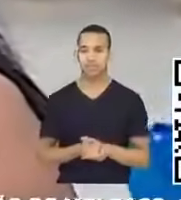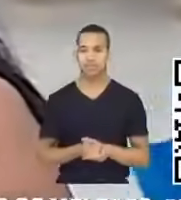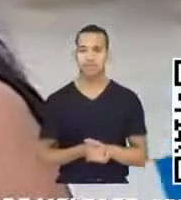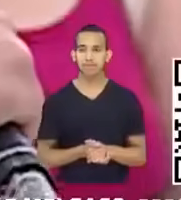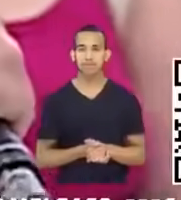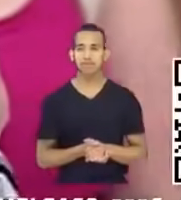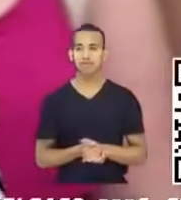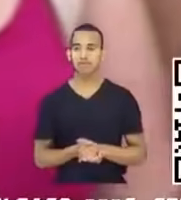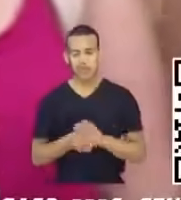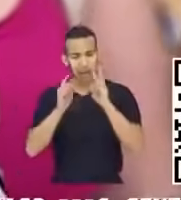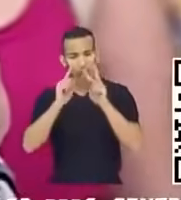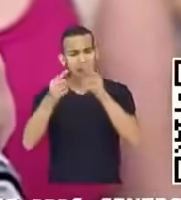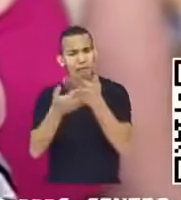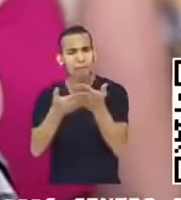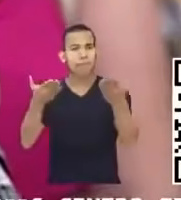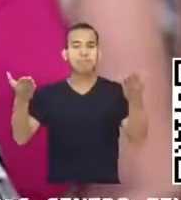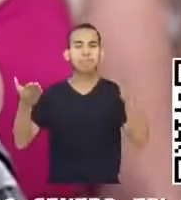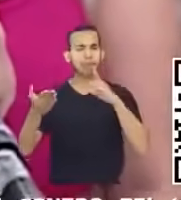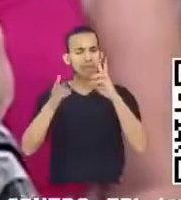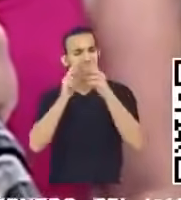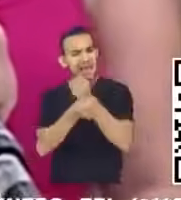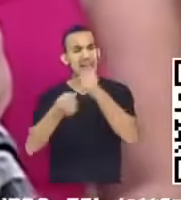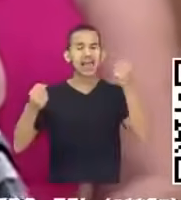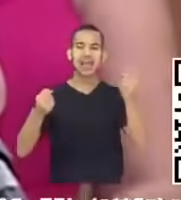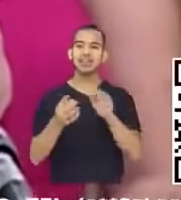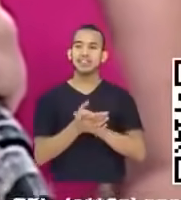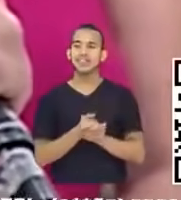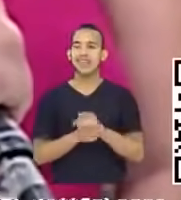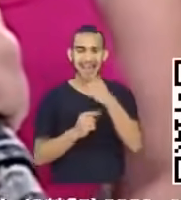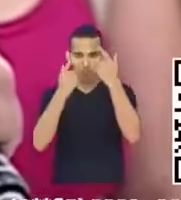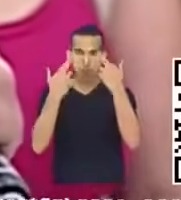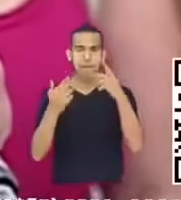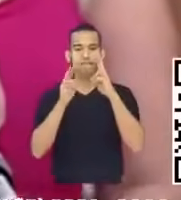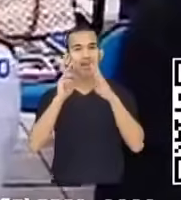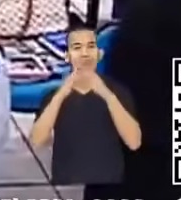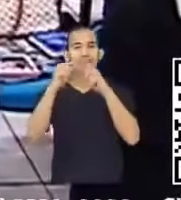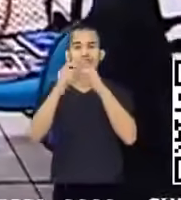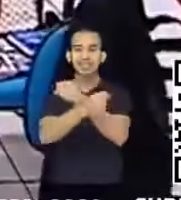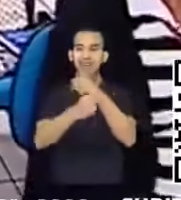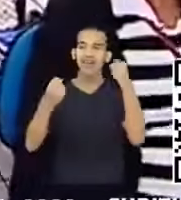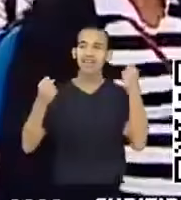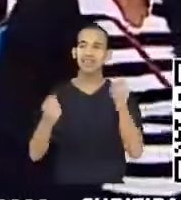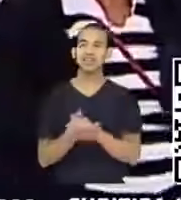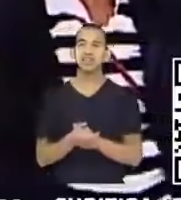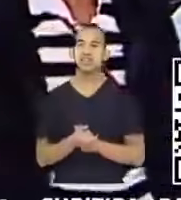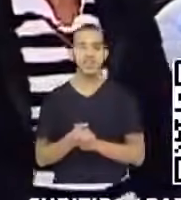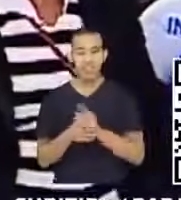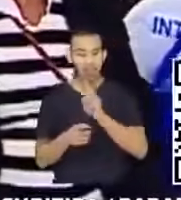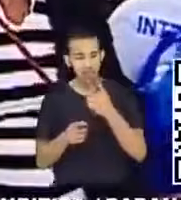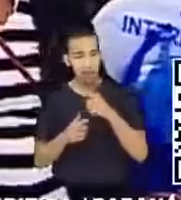e quando olhou assustado Então eu queria é normal ver igreja tamanho eu ia embora